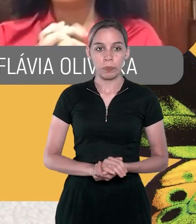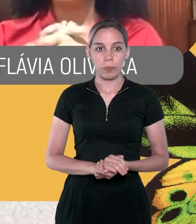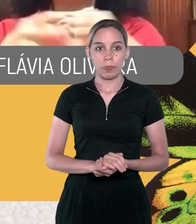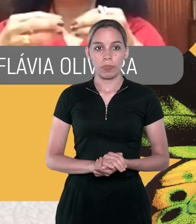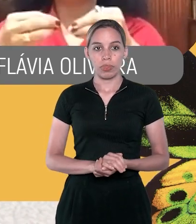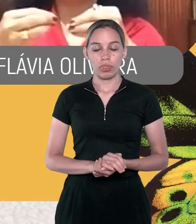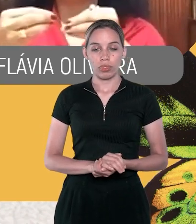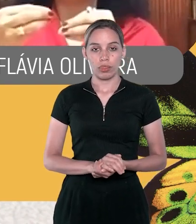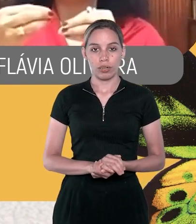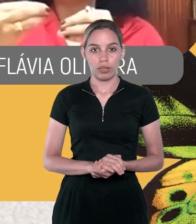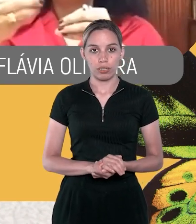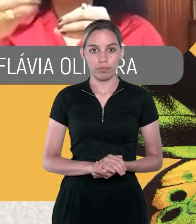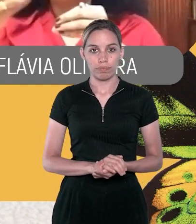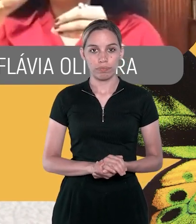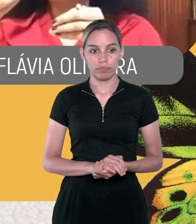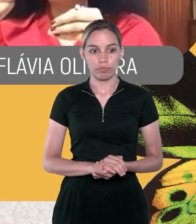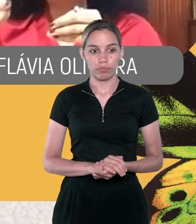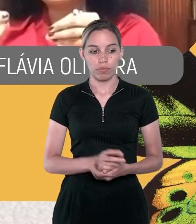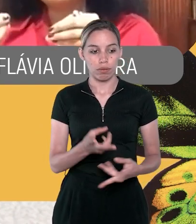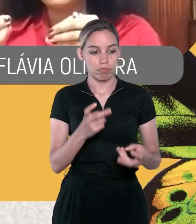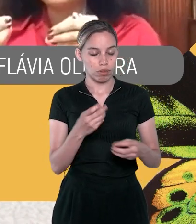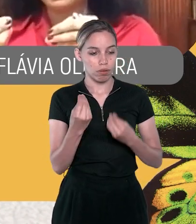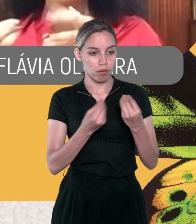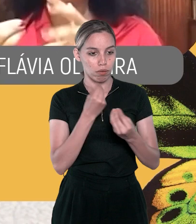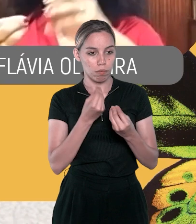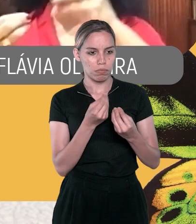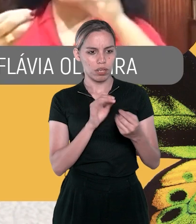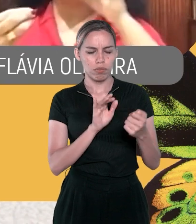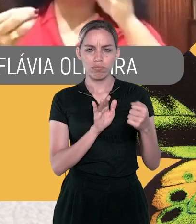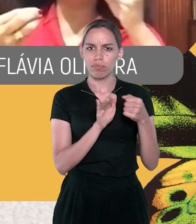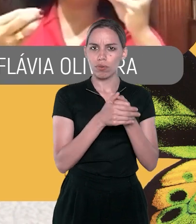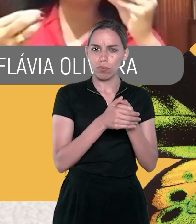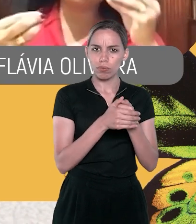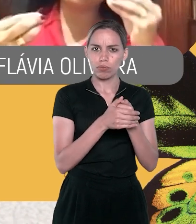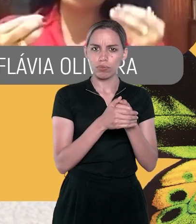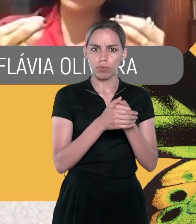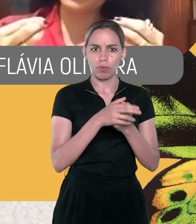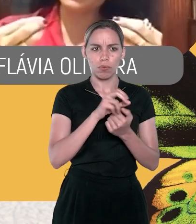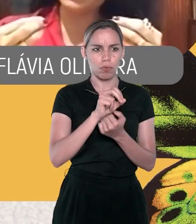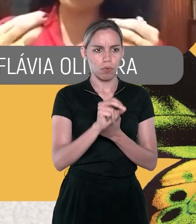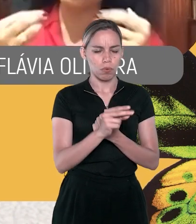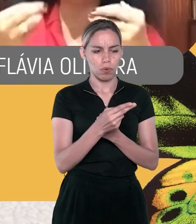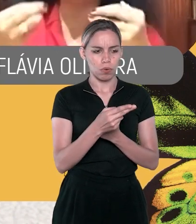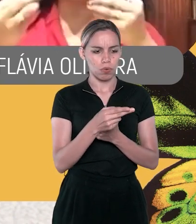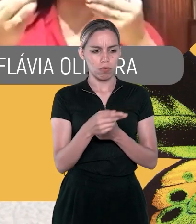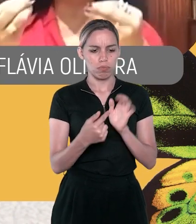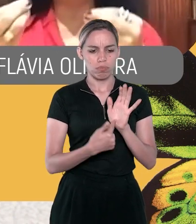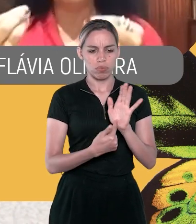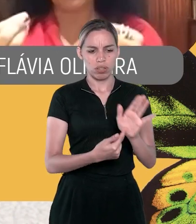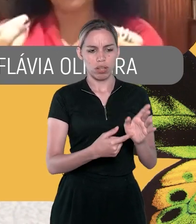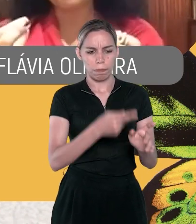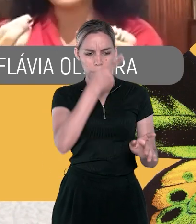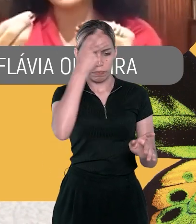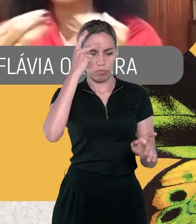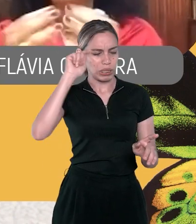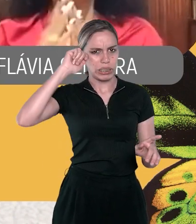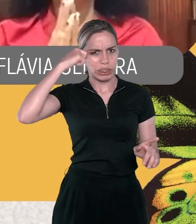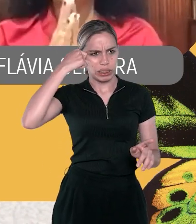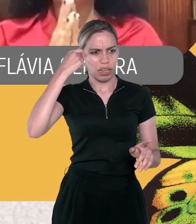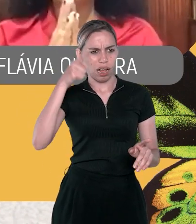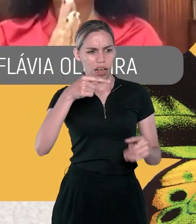né? Ou a invisibilidade, ou a objetificação, quando visível,